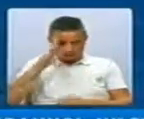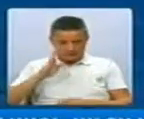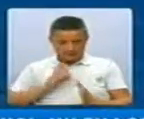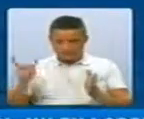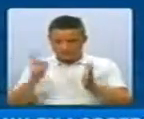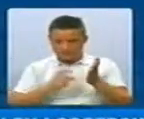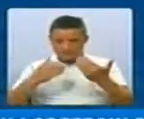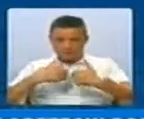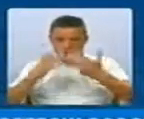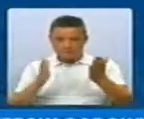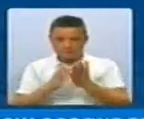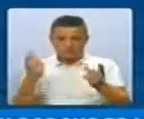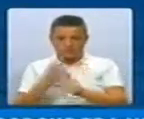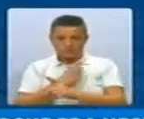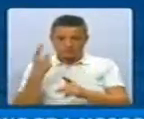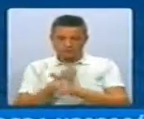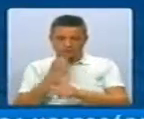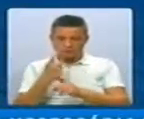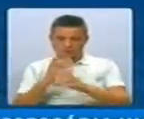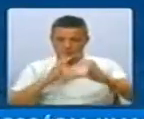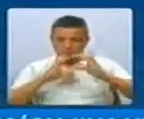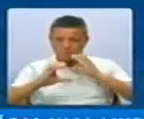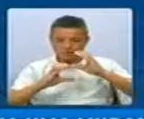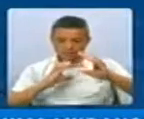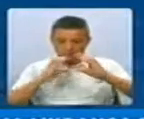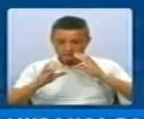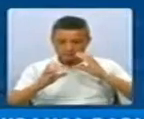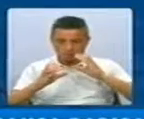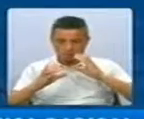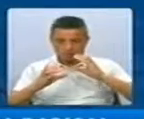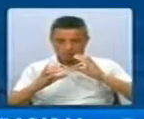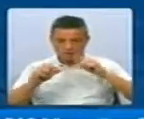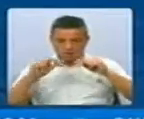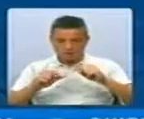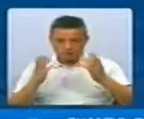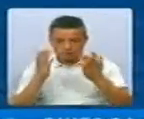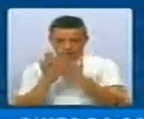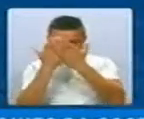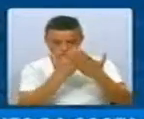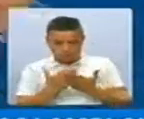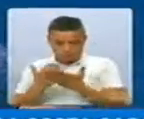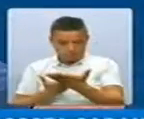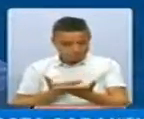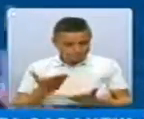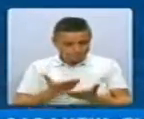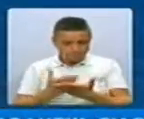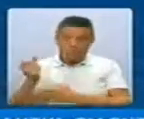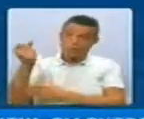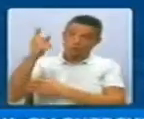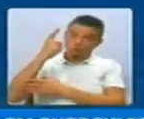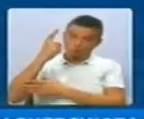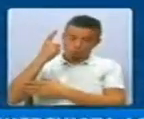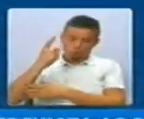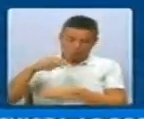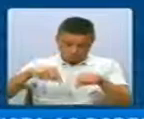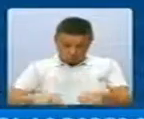também para toda e qualquer atividade que tenha a ver com a comunicação. Portanto, repara como estudar a interação entre o Sol e a